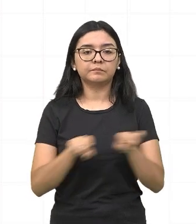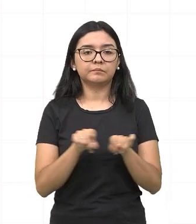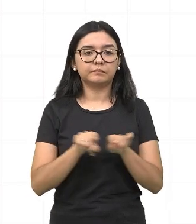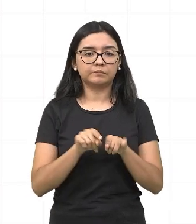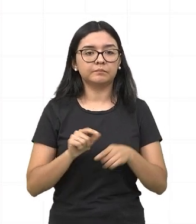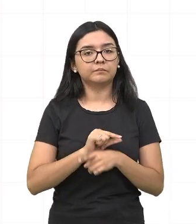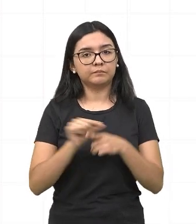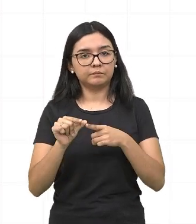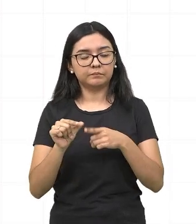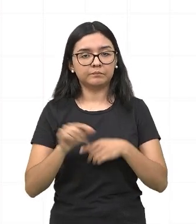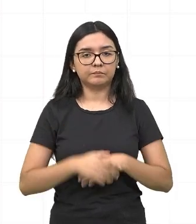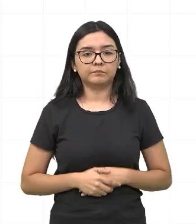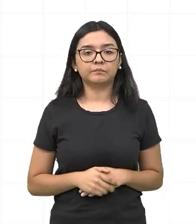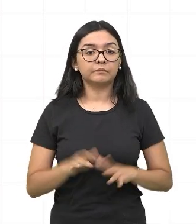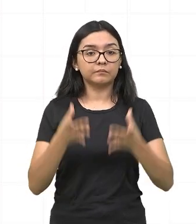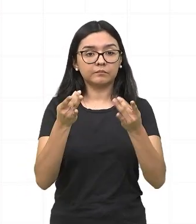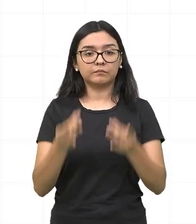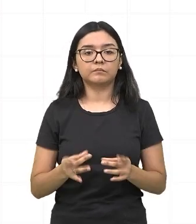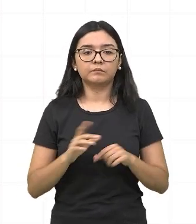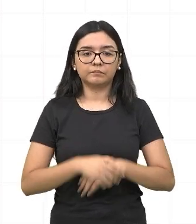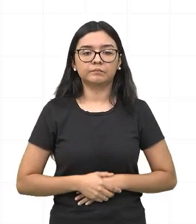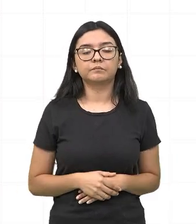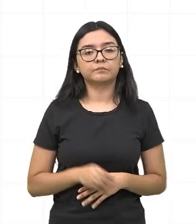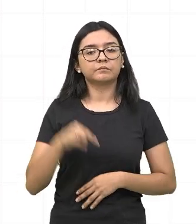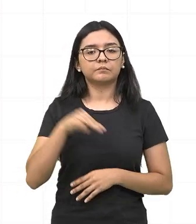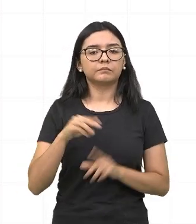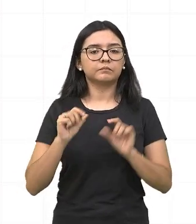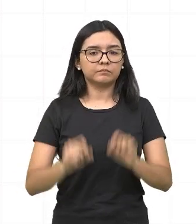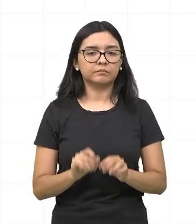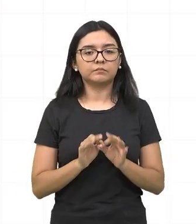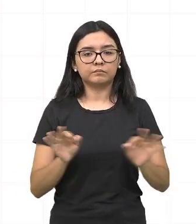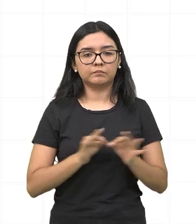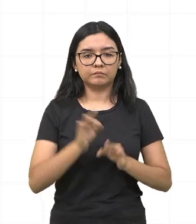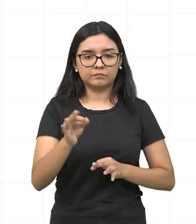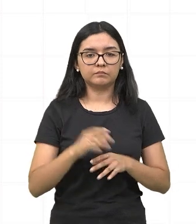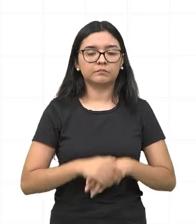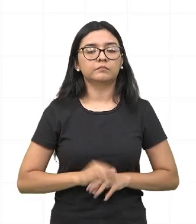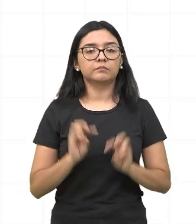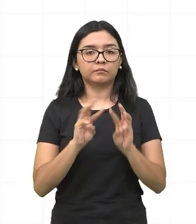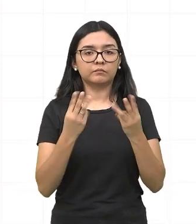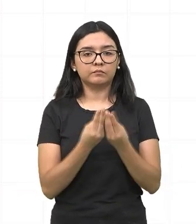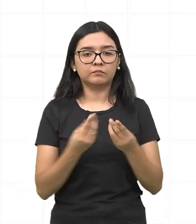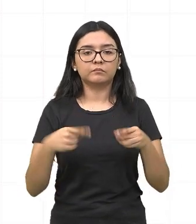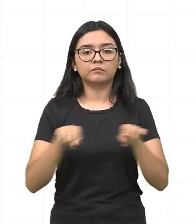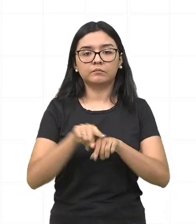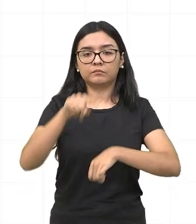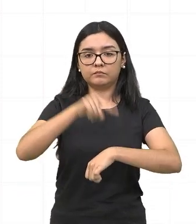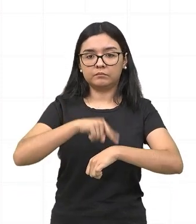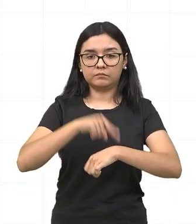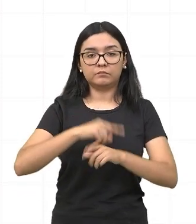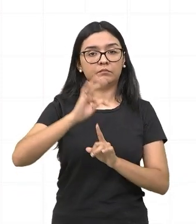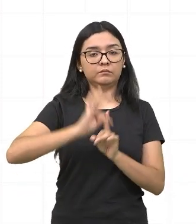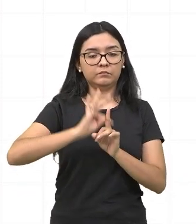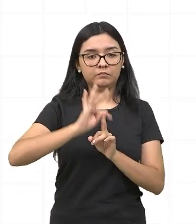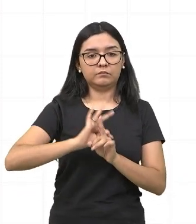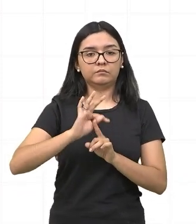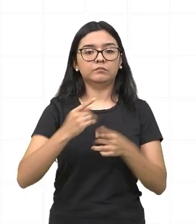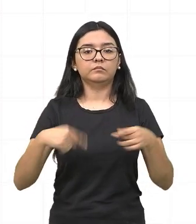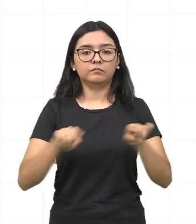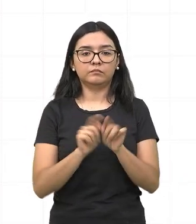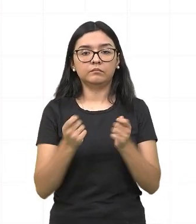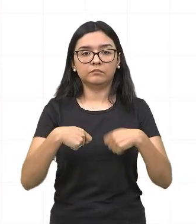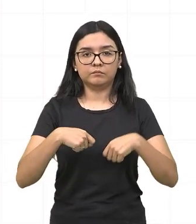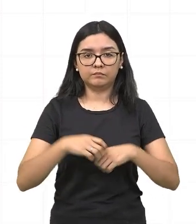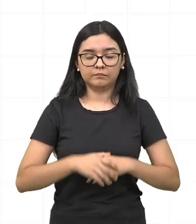suas medidas. Detalhamento. Medida de comprimento, medida de massa, medida de tempo, medidas de